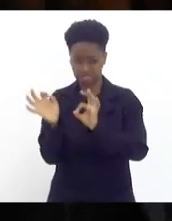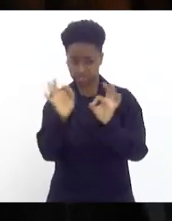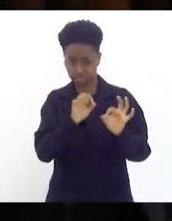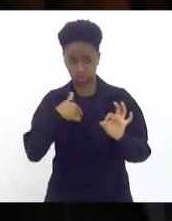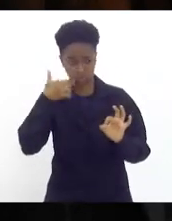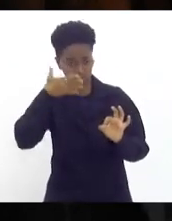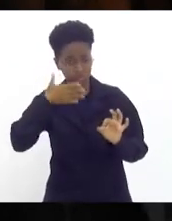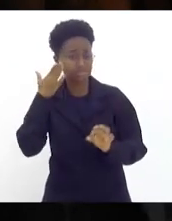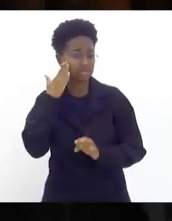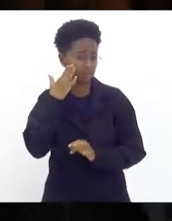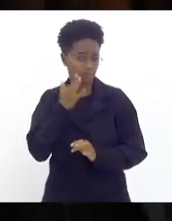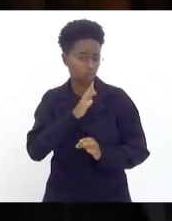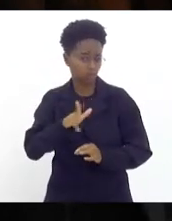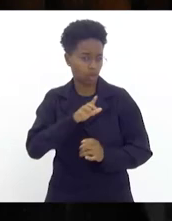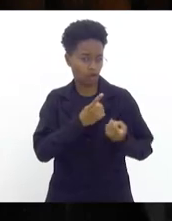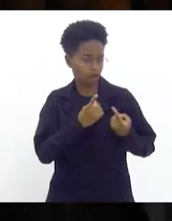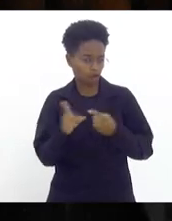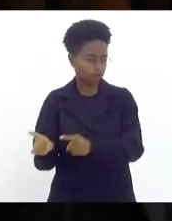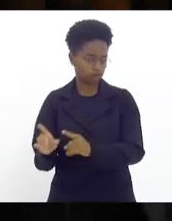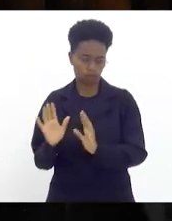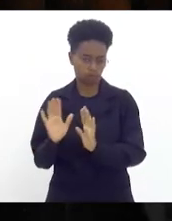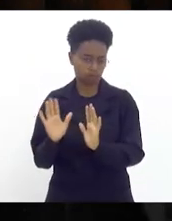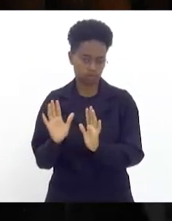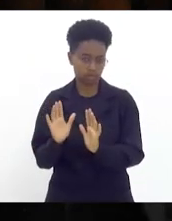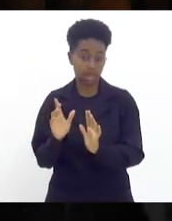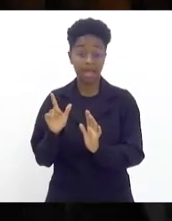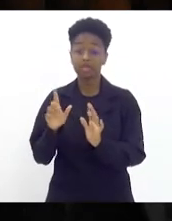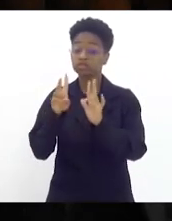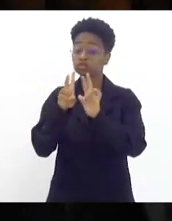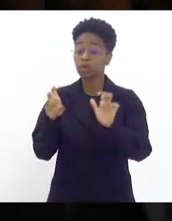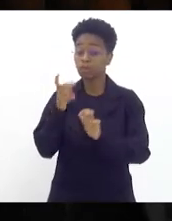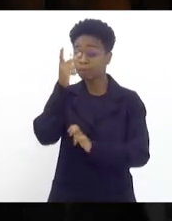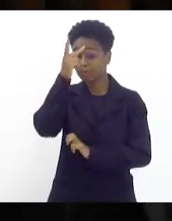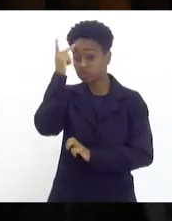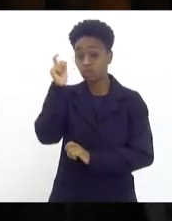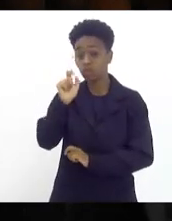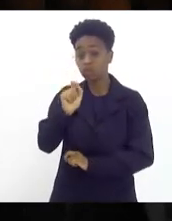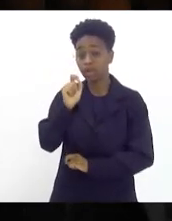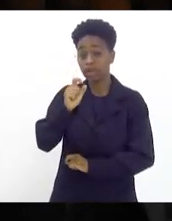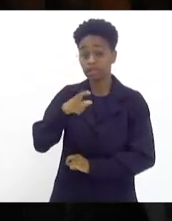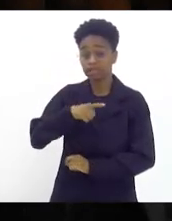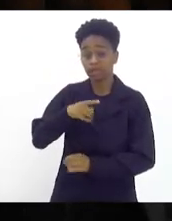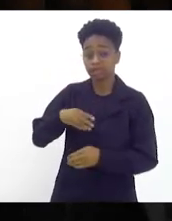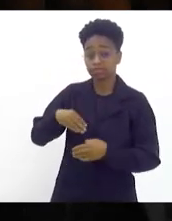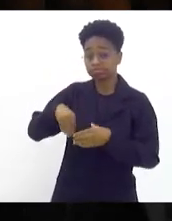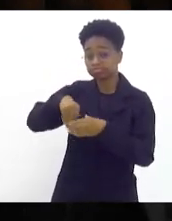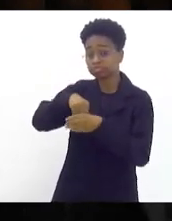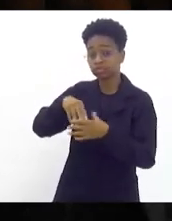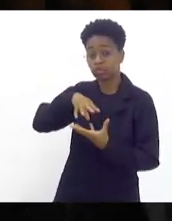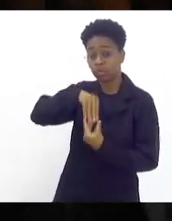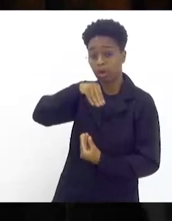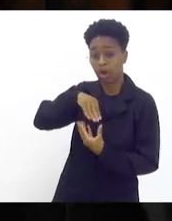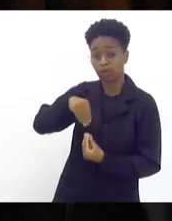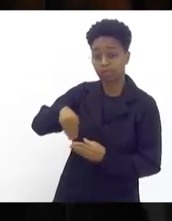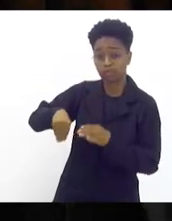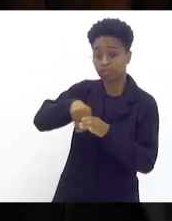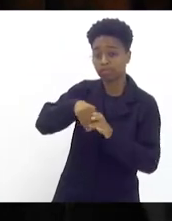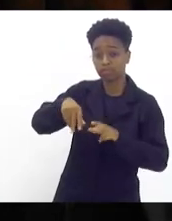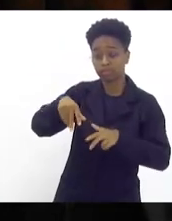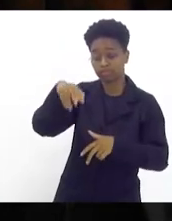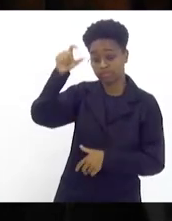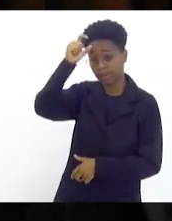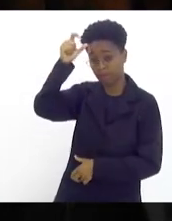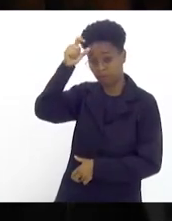ofendi a deputada muito pelo contrário era da pessoa tá para agredir uma mulher dentro de um banheiro feminino